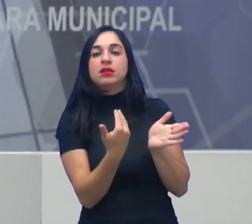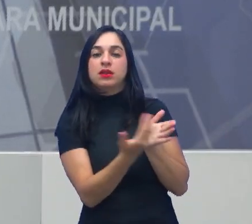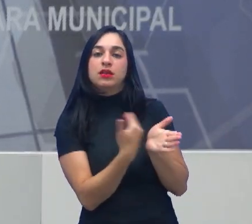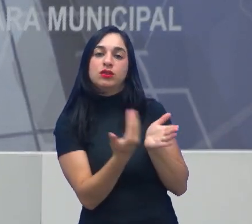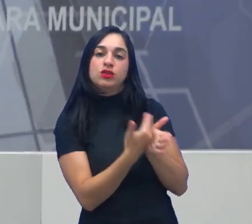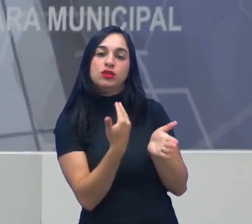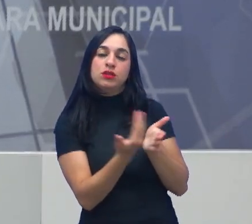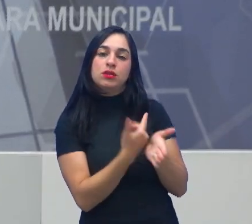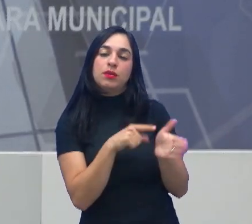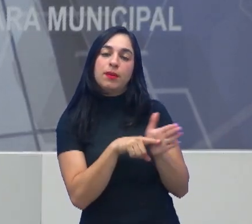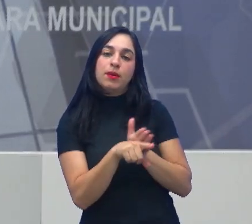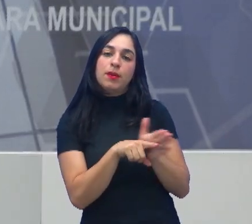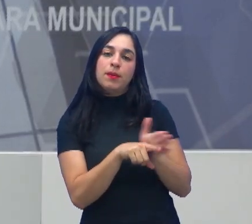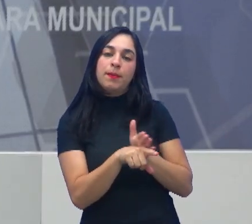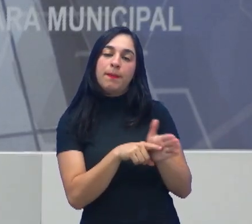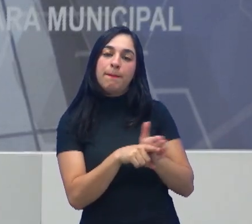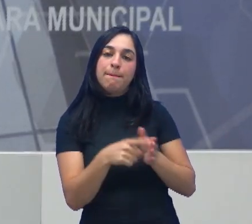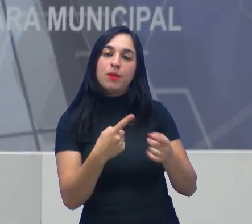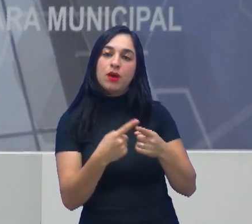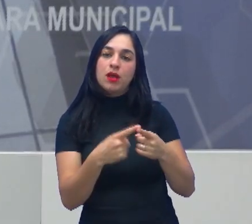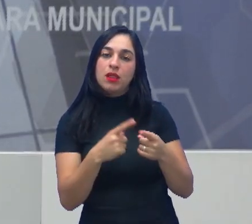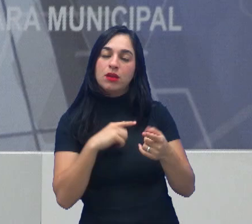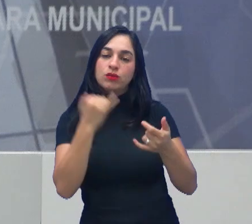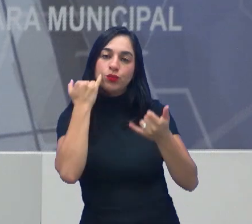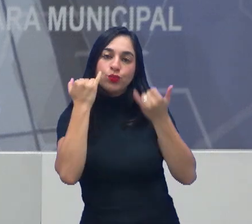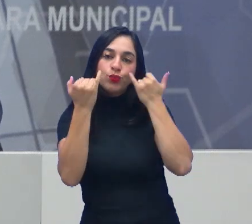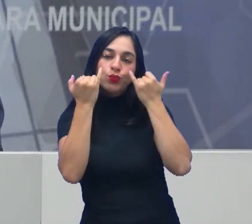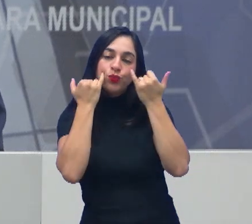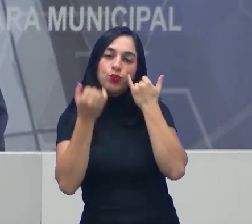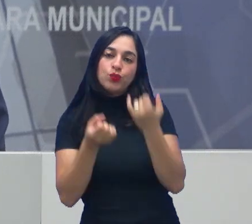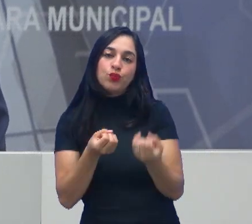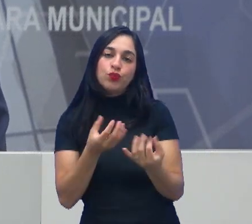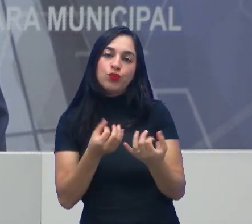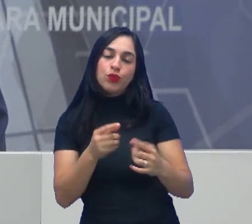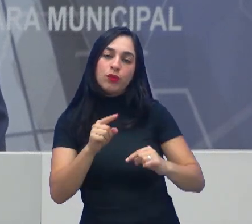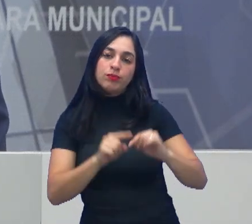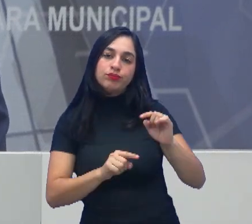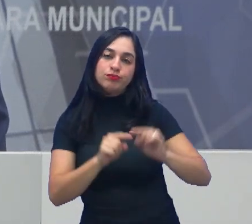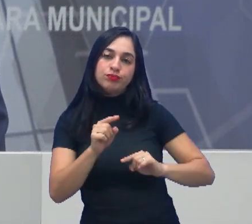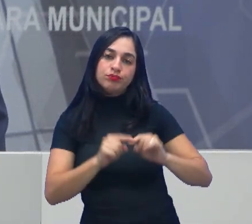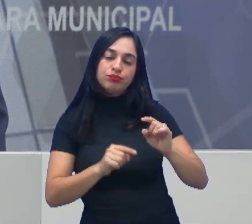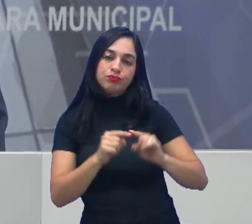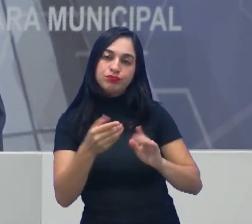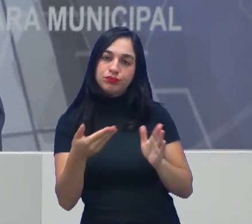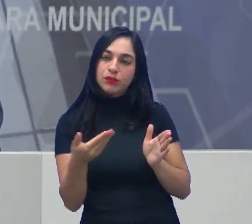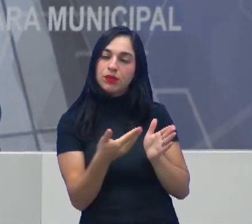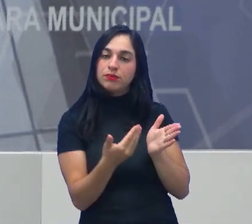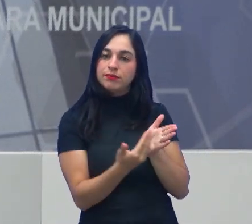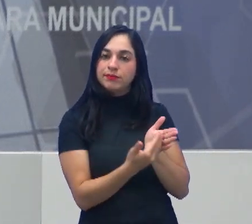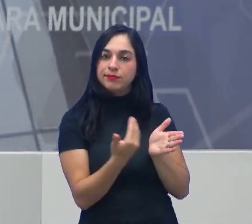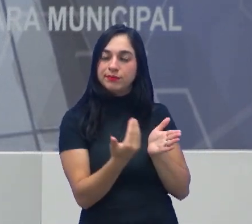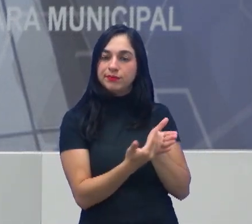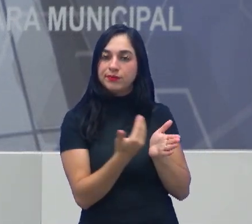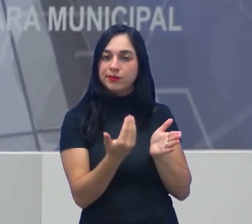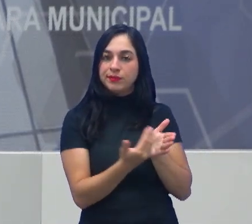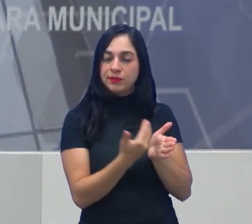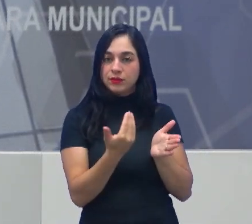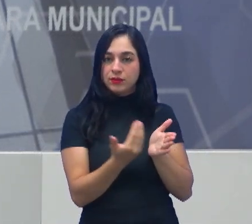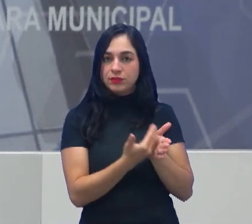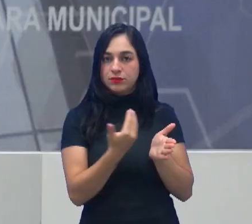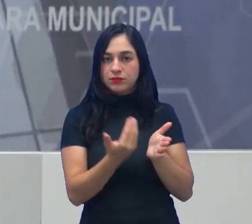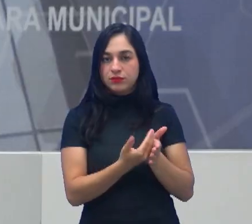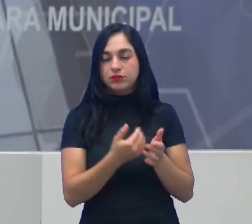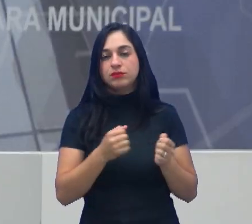de alguns conteúdos que estão aqui entremeados, inseridos, dentre outros conteúdos